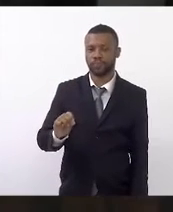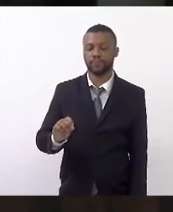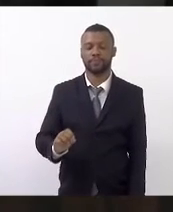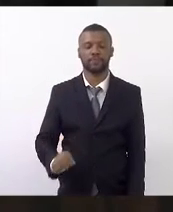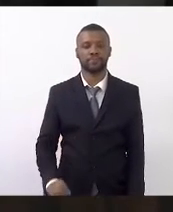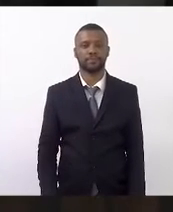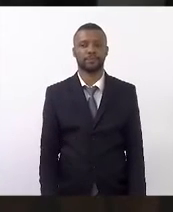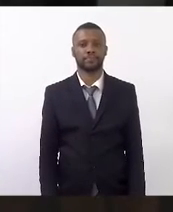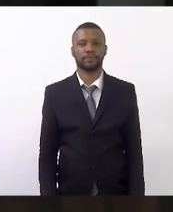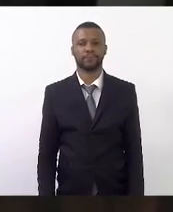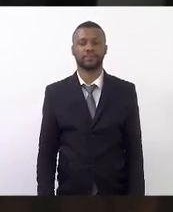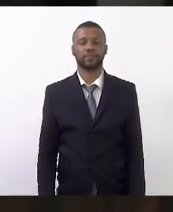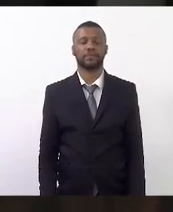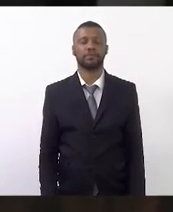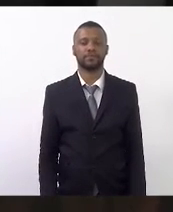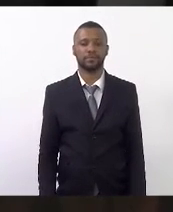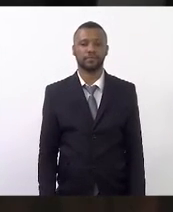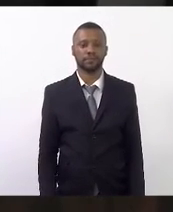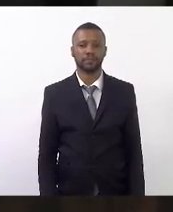Deputado Subtenente Bernardo.